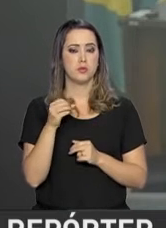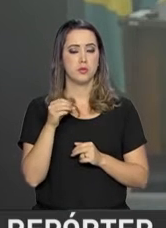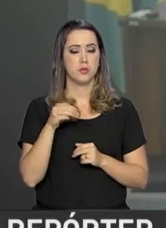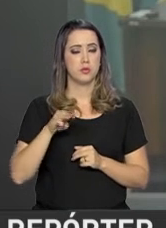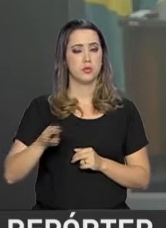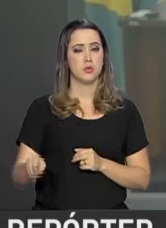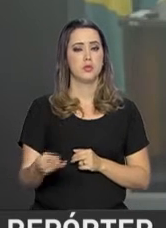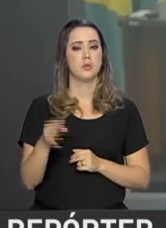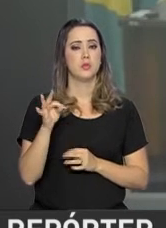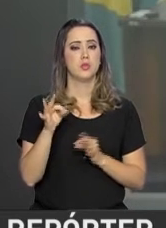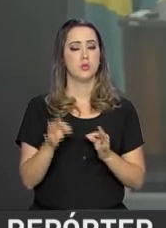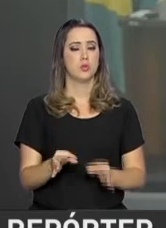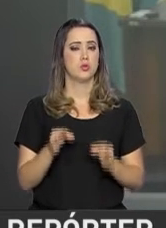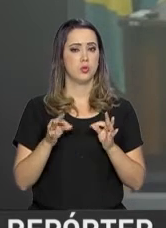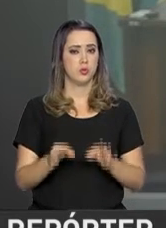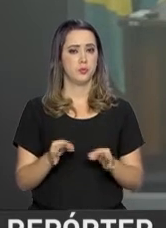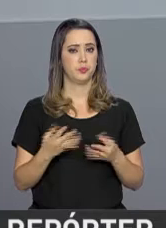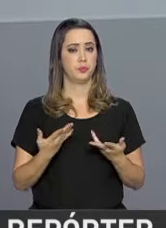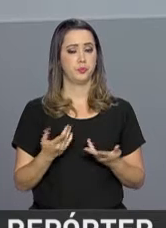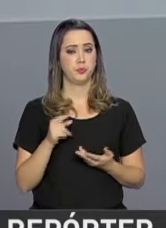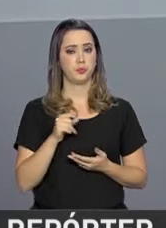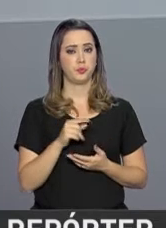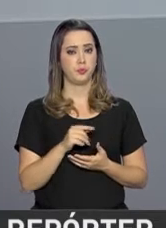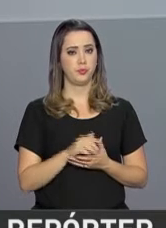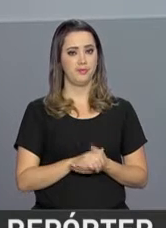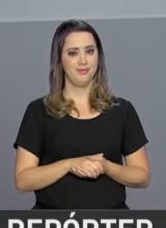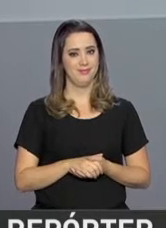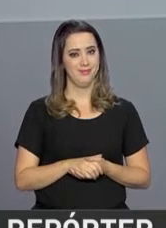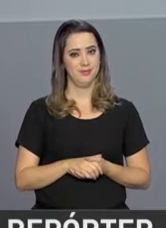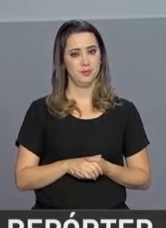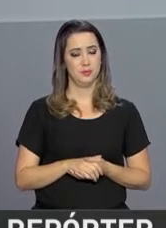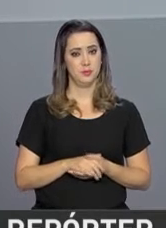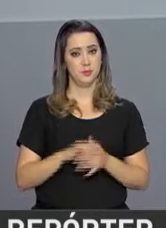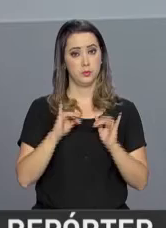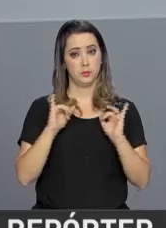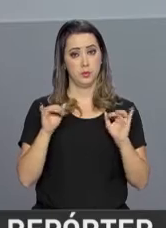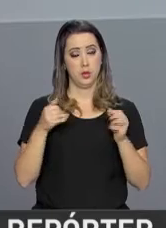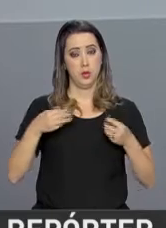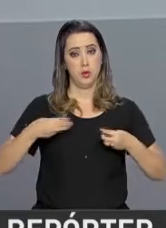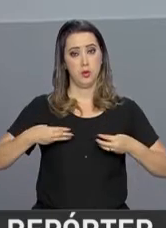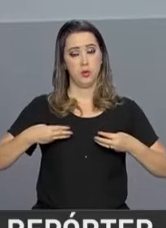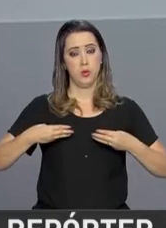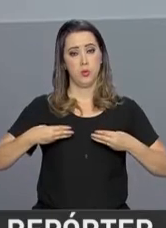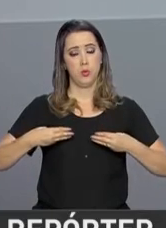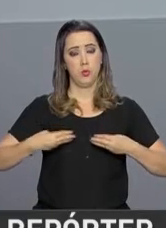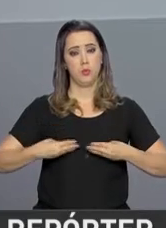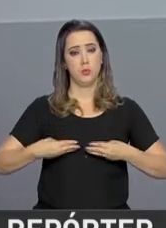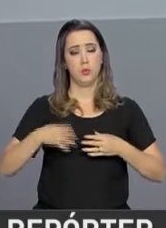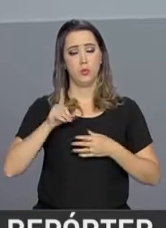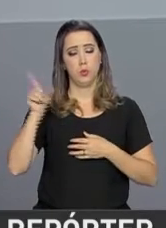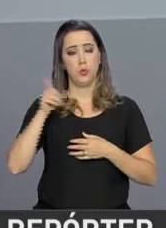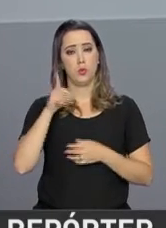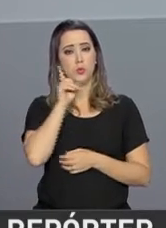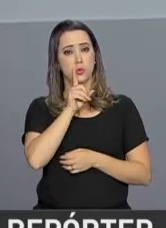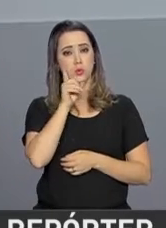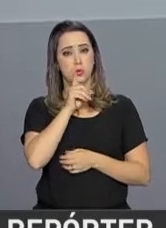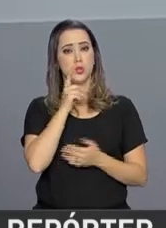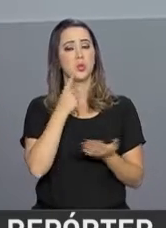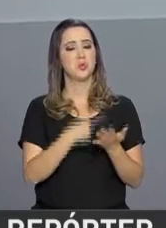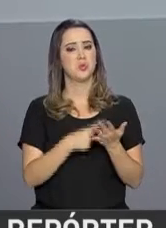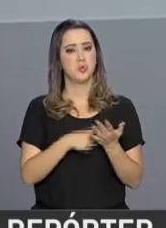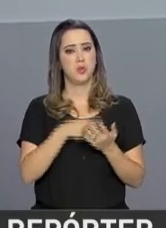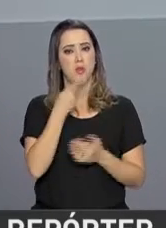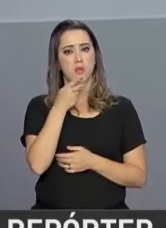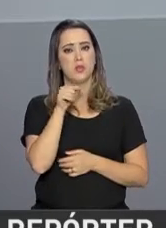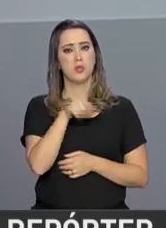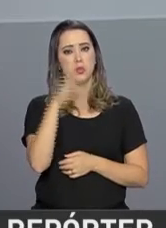comparado o complexo soja milho e uma nota do departamento de agricultura dos estados unidos confirmou hoje